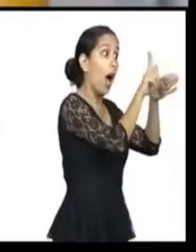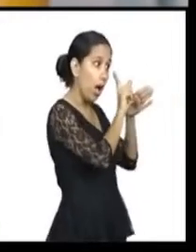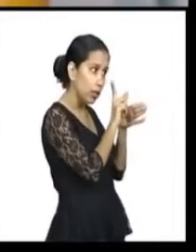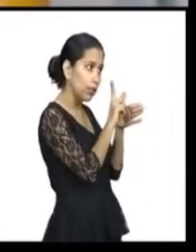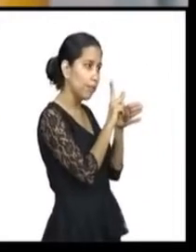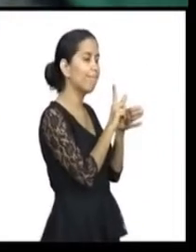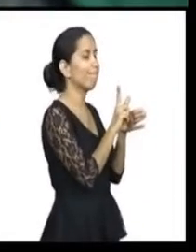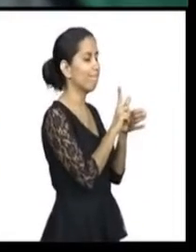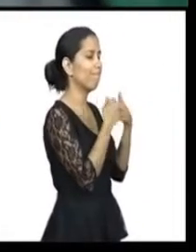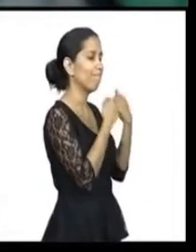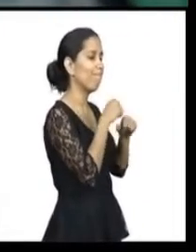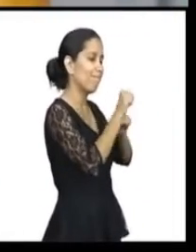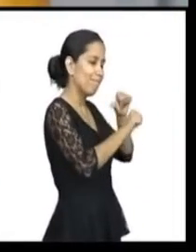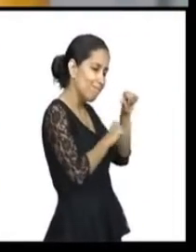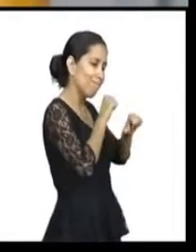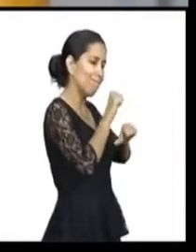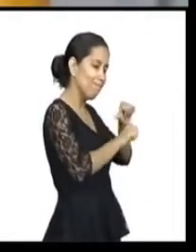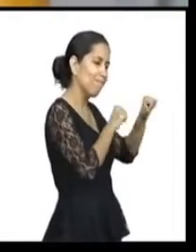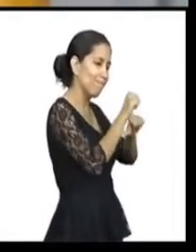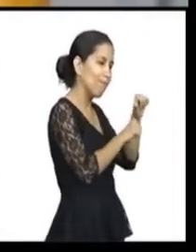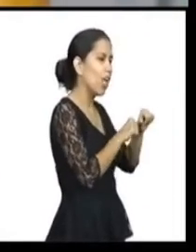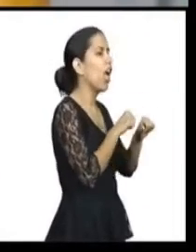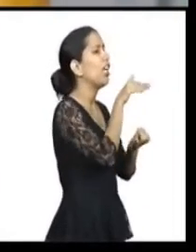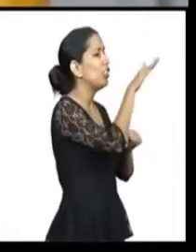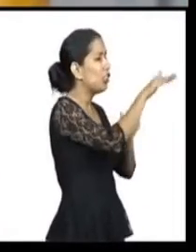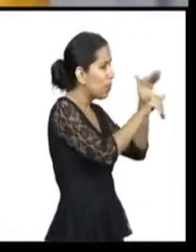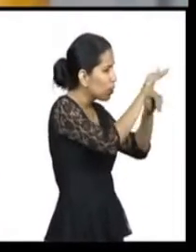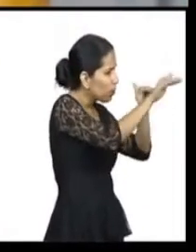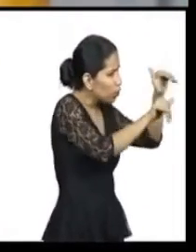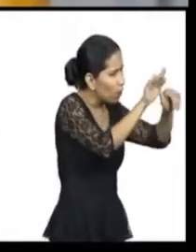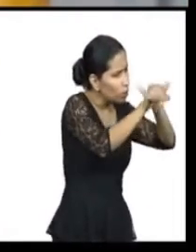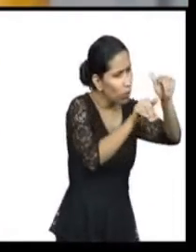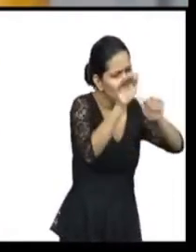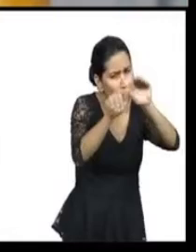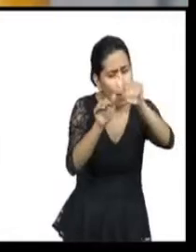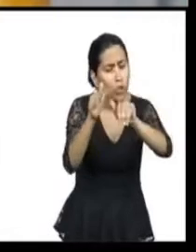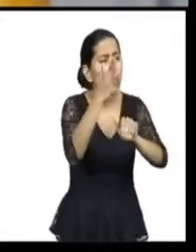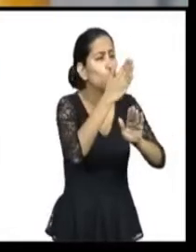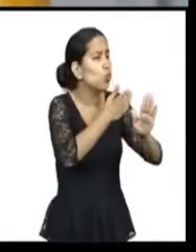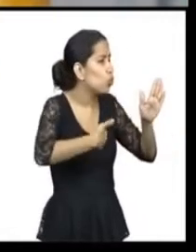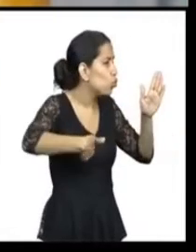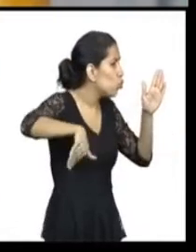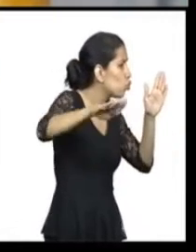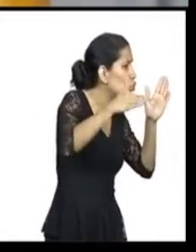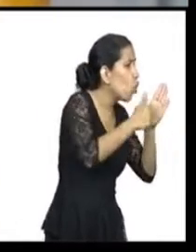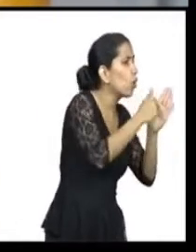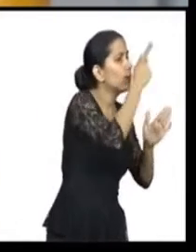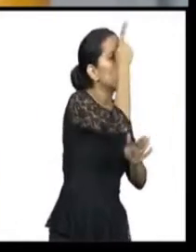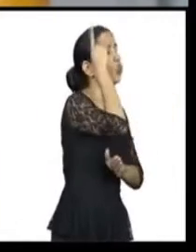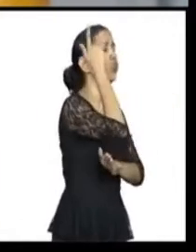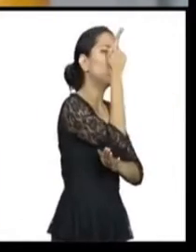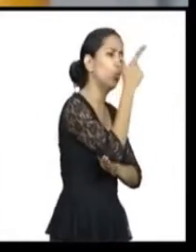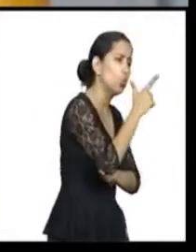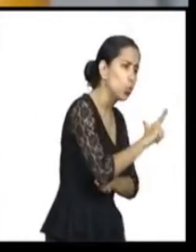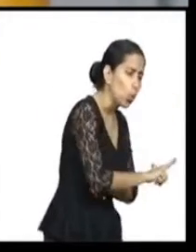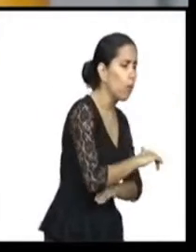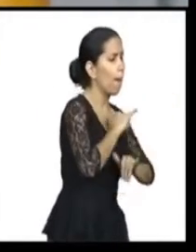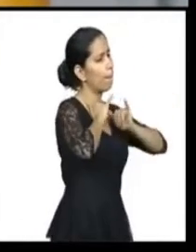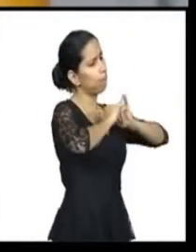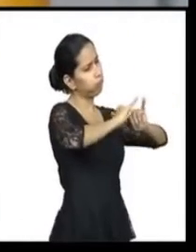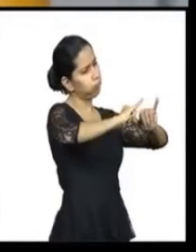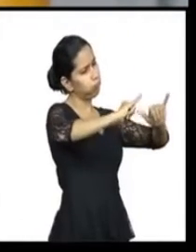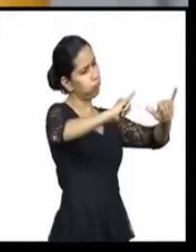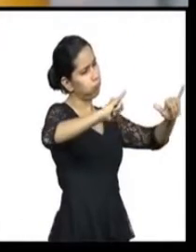mudar o procedimento, nós convocamos novamente todos os operadores para a sala, passamos todas as